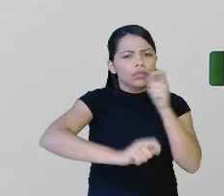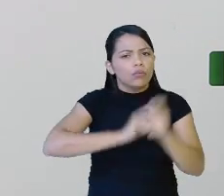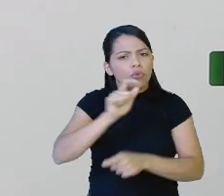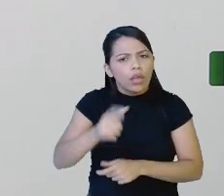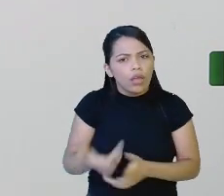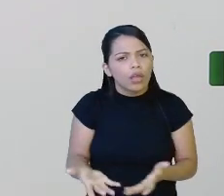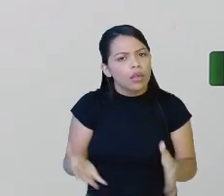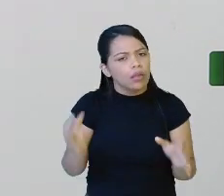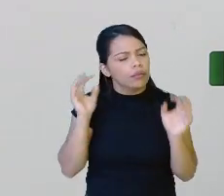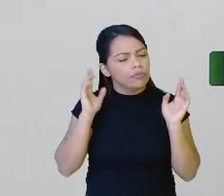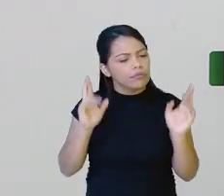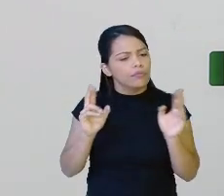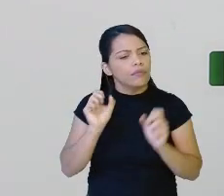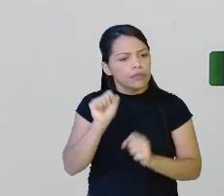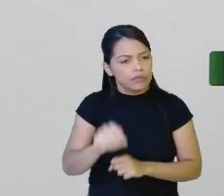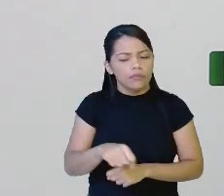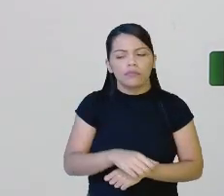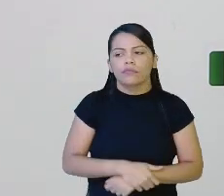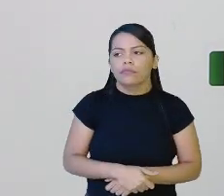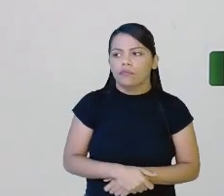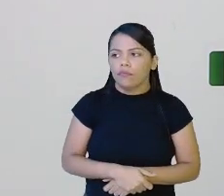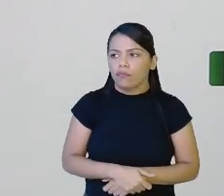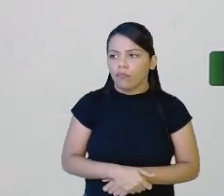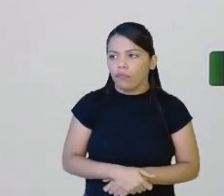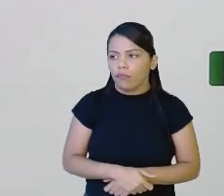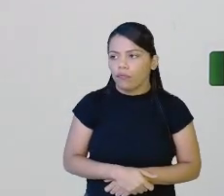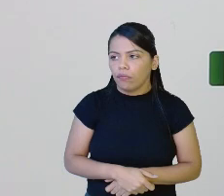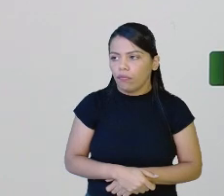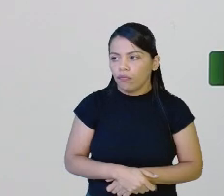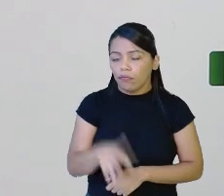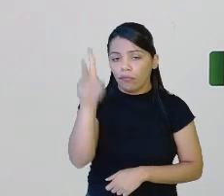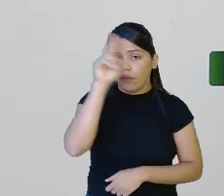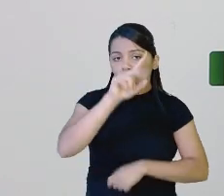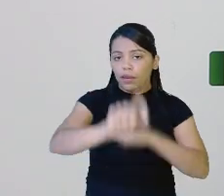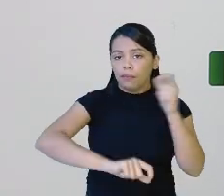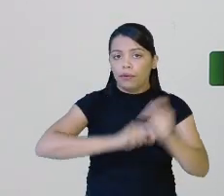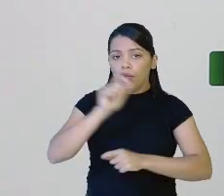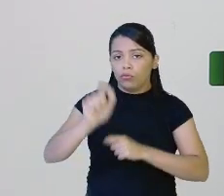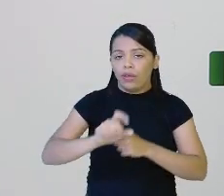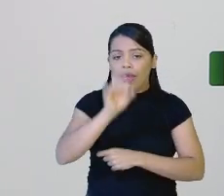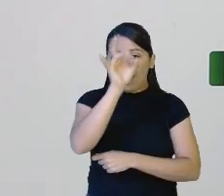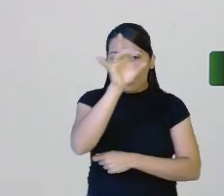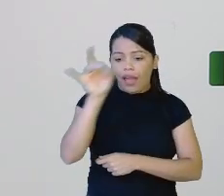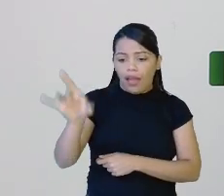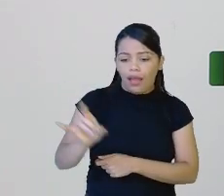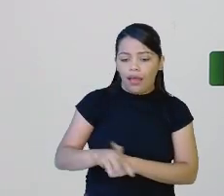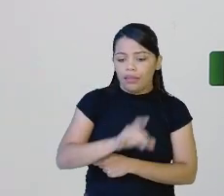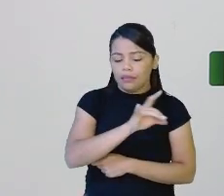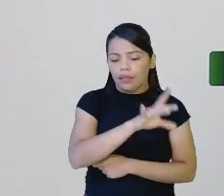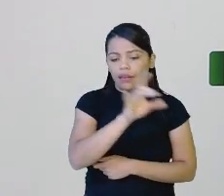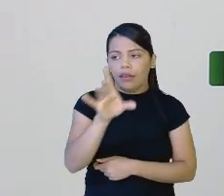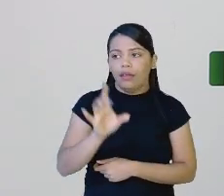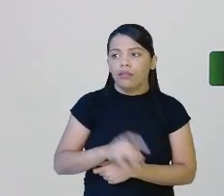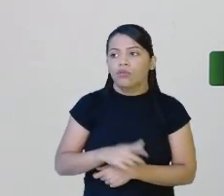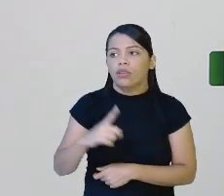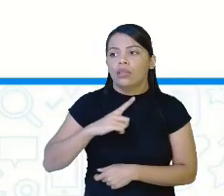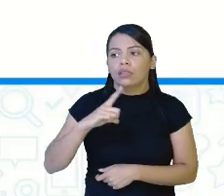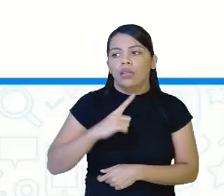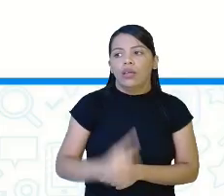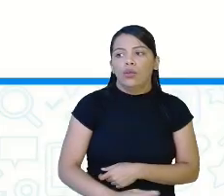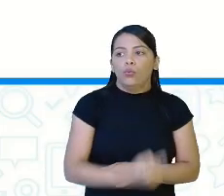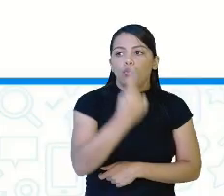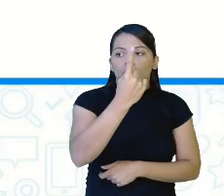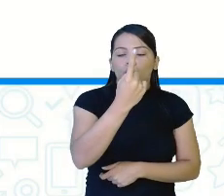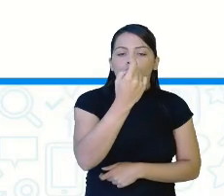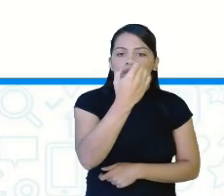Eu espero que sim. Lembrando que cada lado corresponde a 1 centímetro. Quanto é que a gente